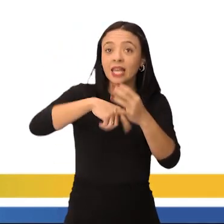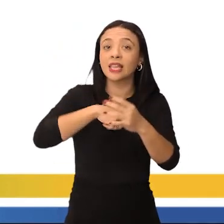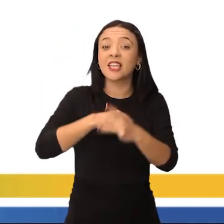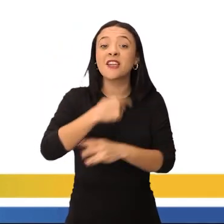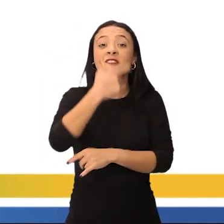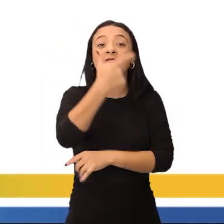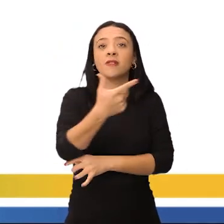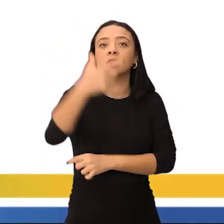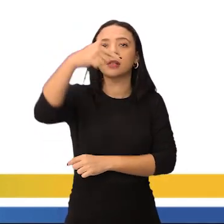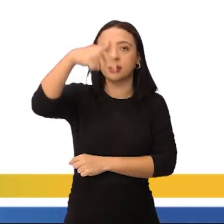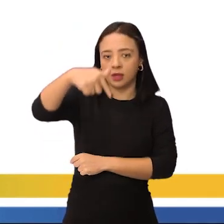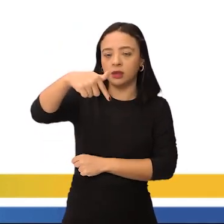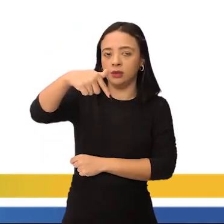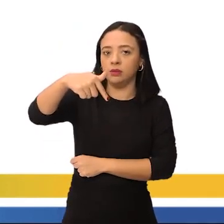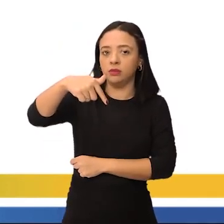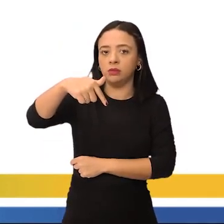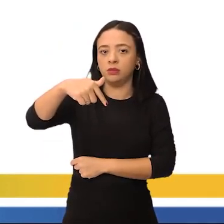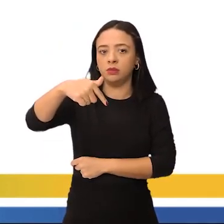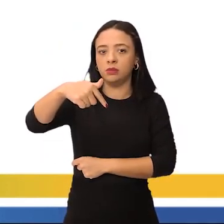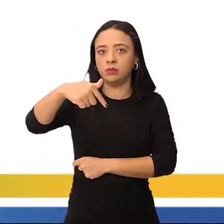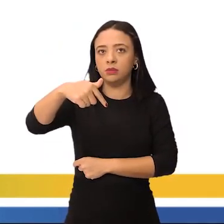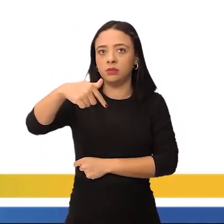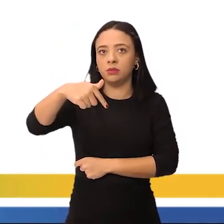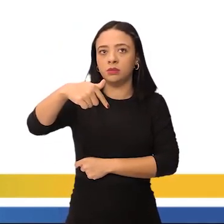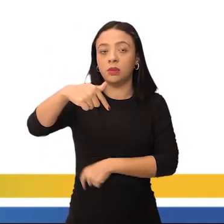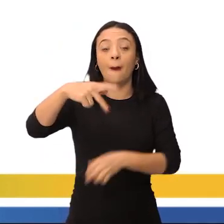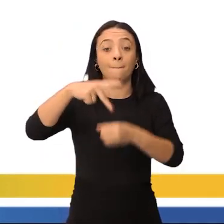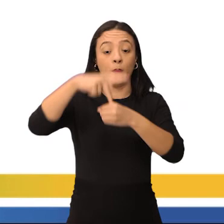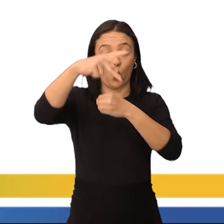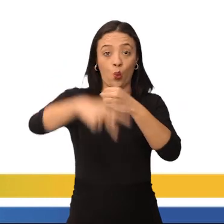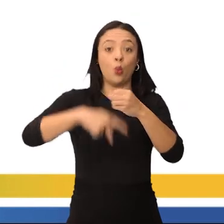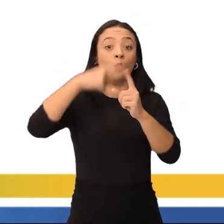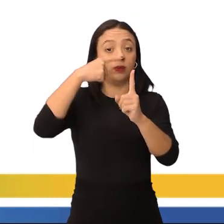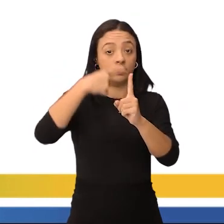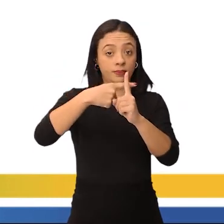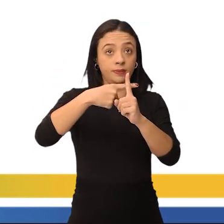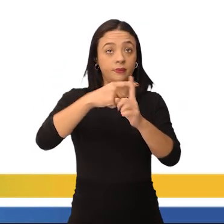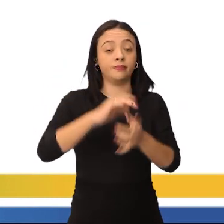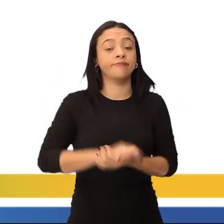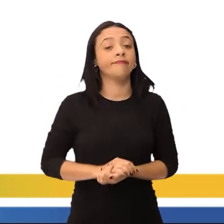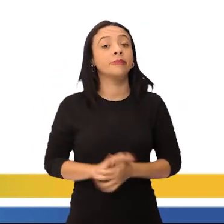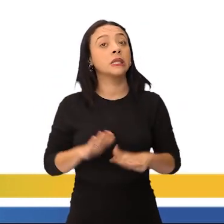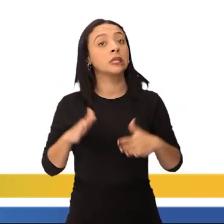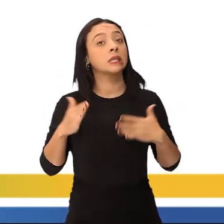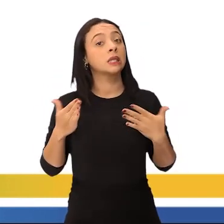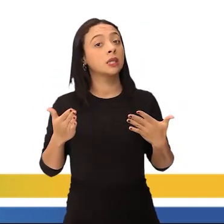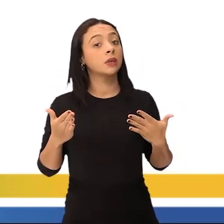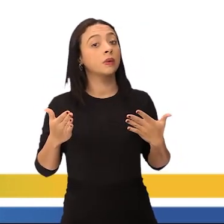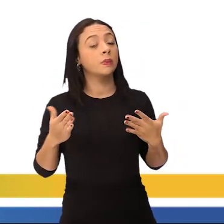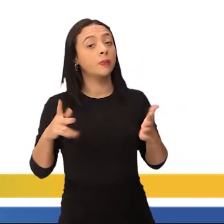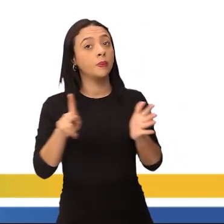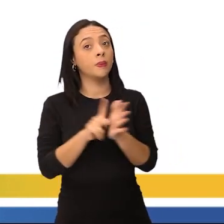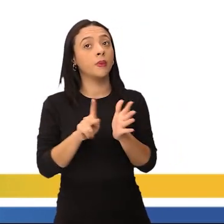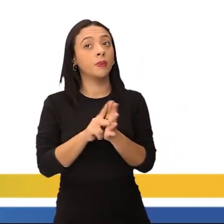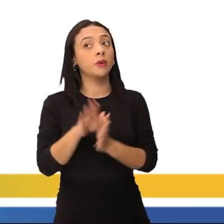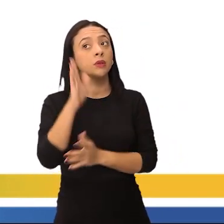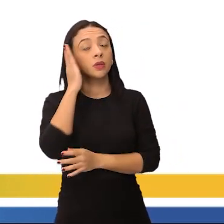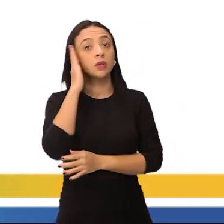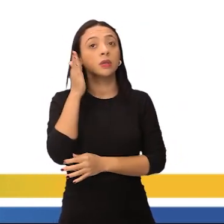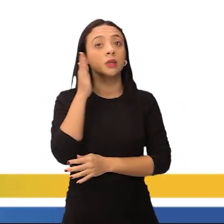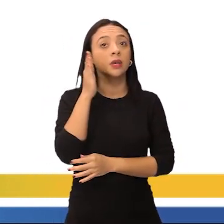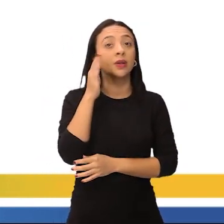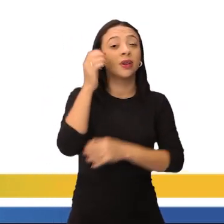tem 27 27 prontos Então pessoal na natureza eu já